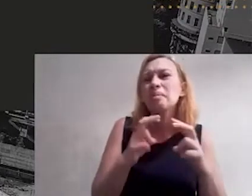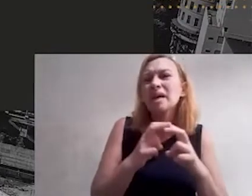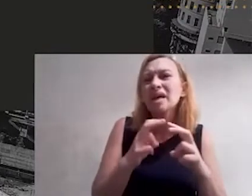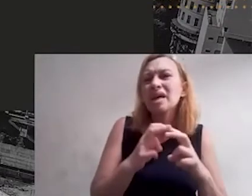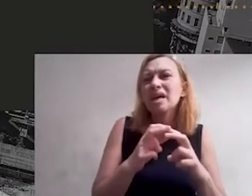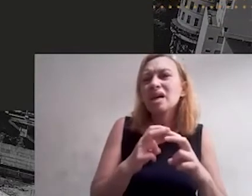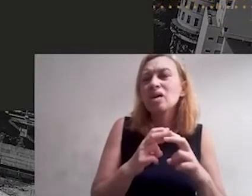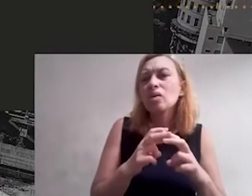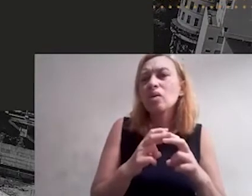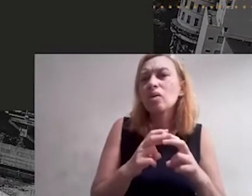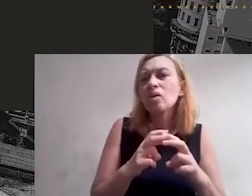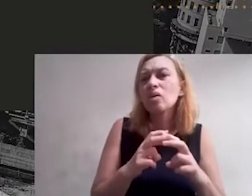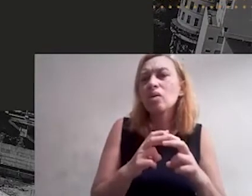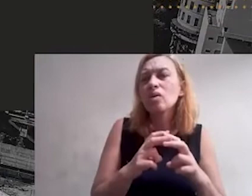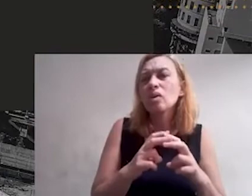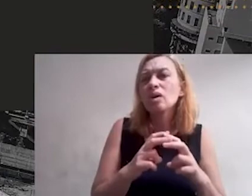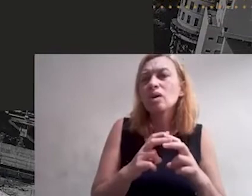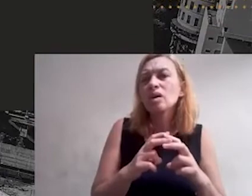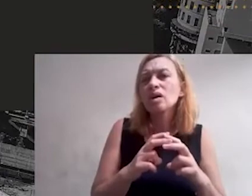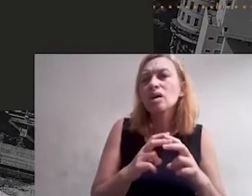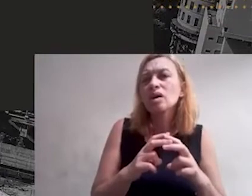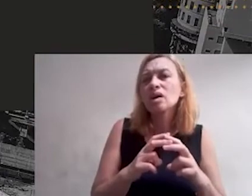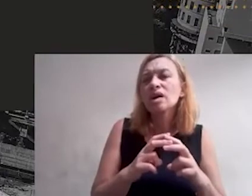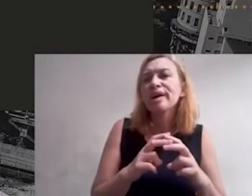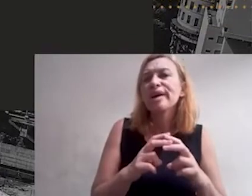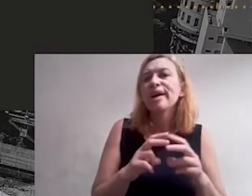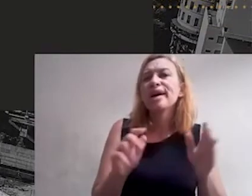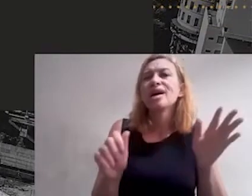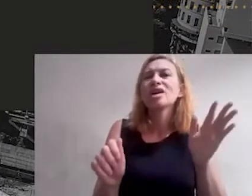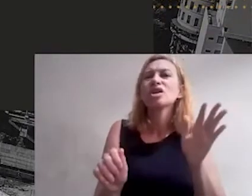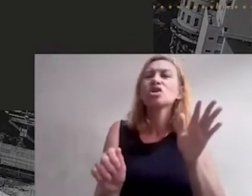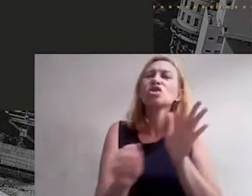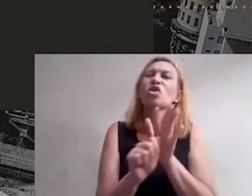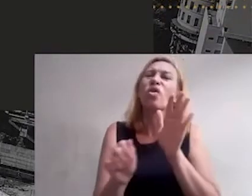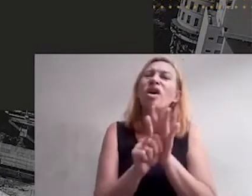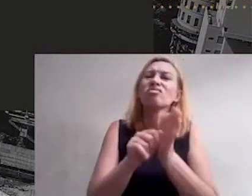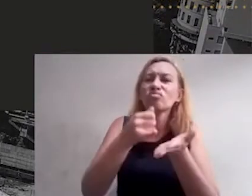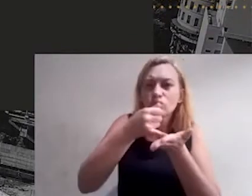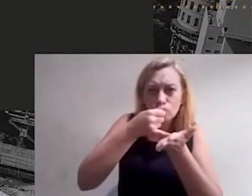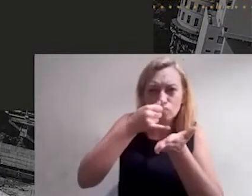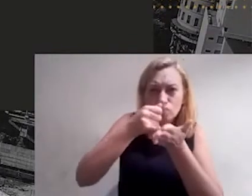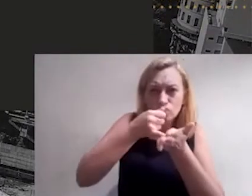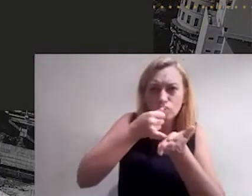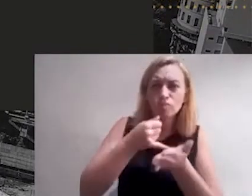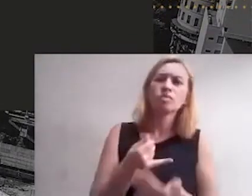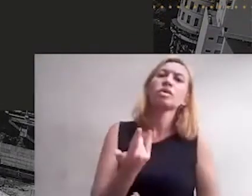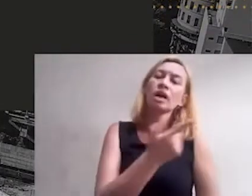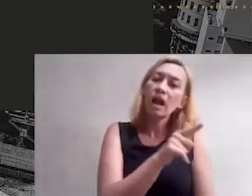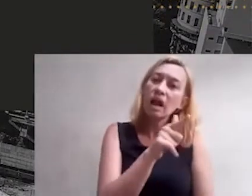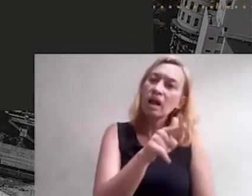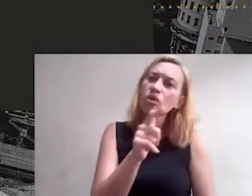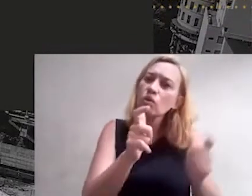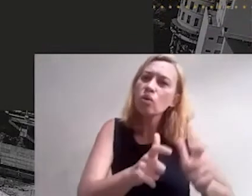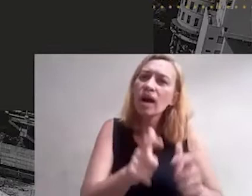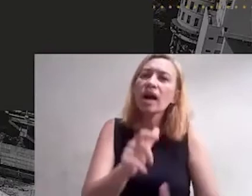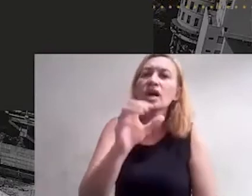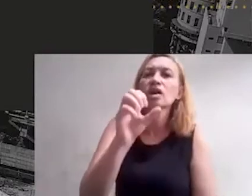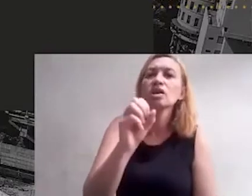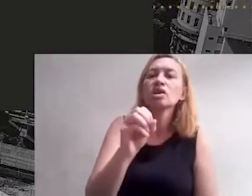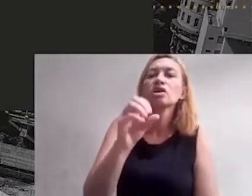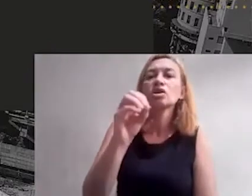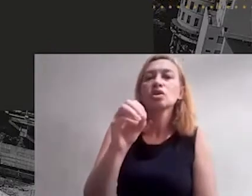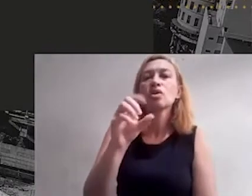peixeiros ligados a tráfico de cocaína na região dos Solimões. Então, tem muitas situações de barra pesada